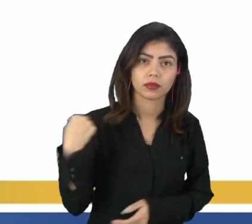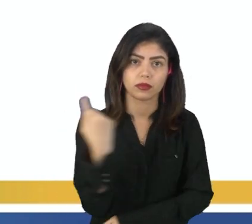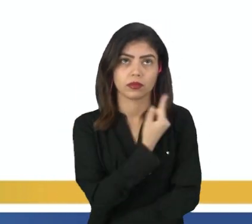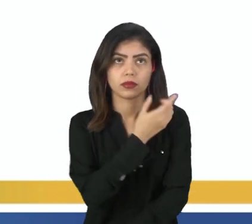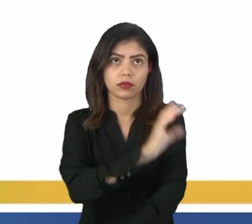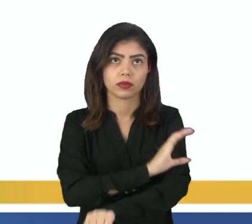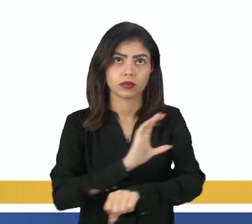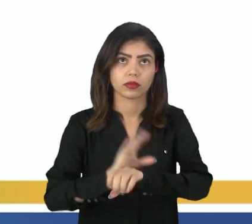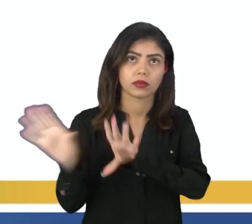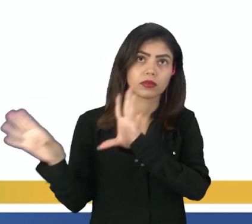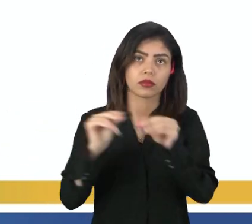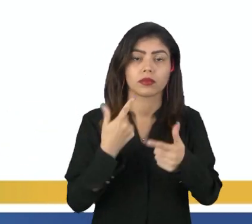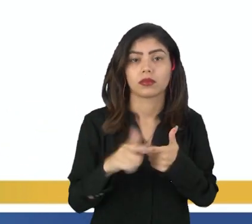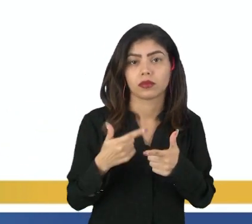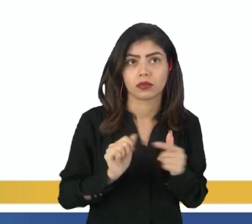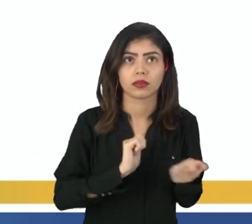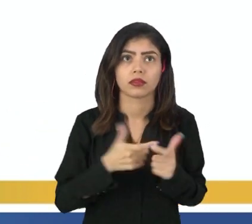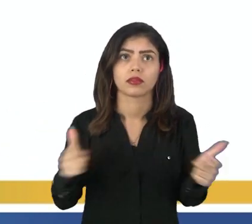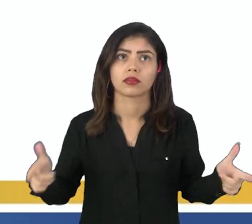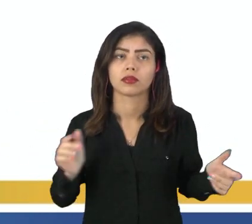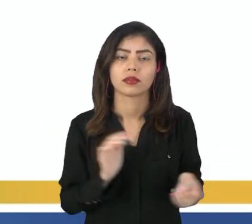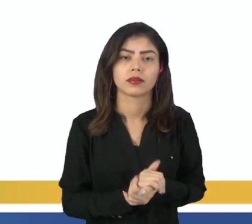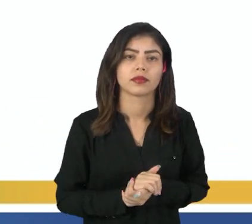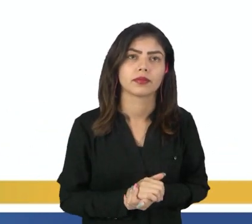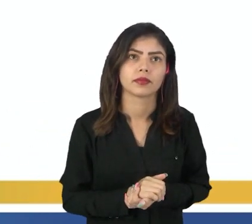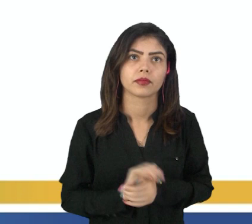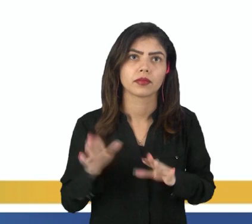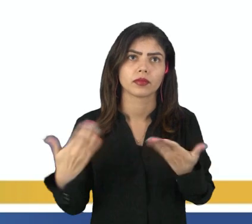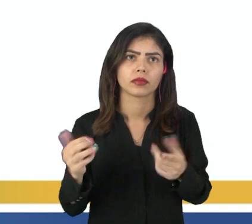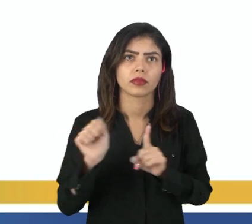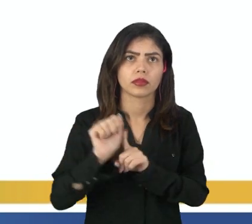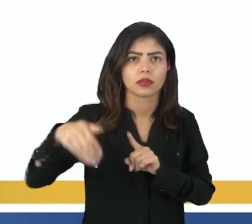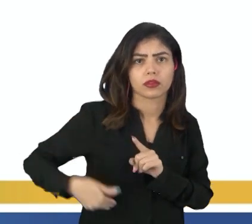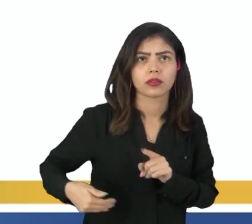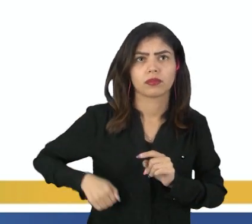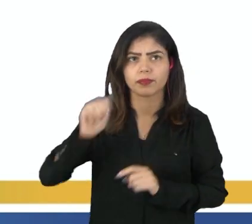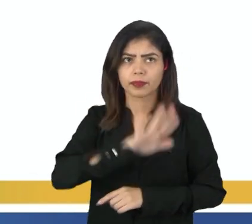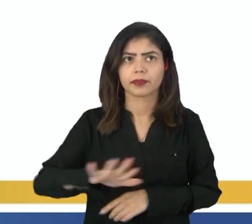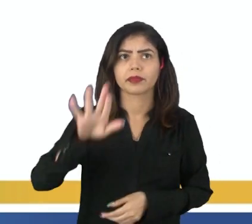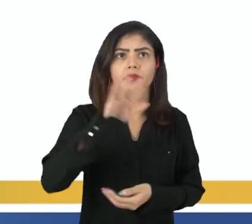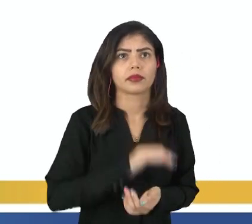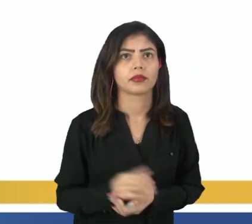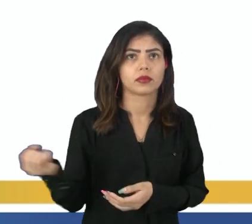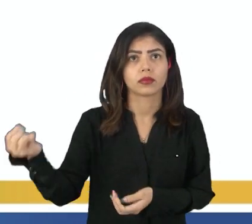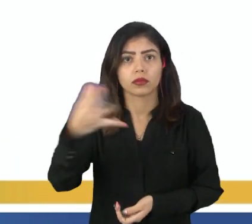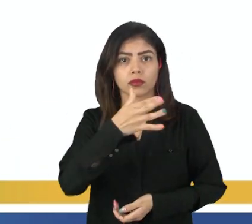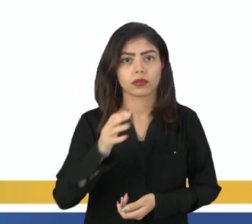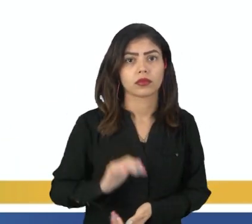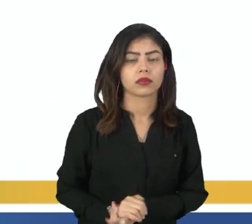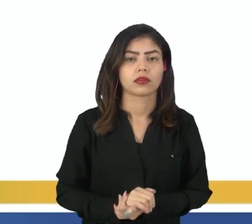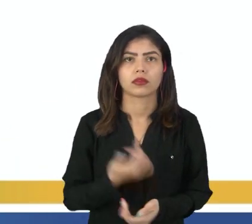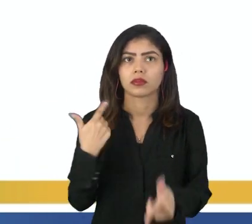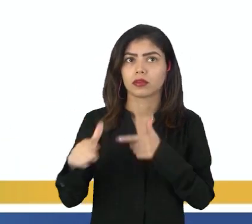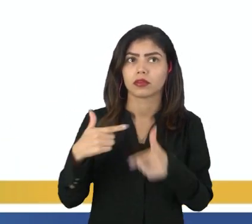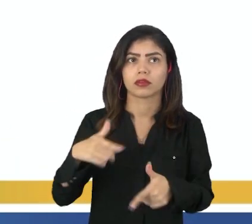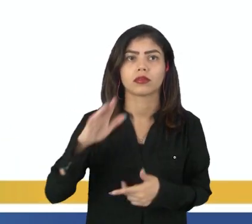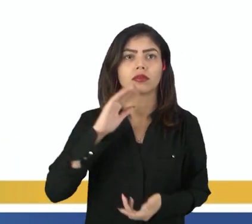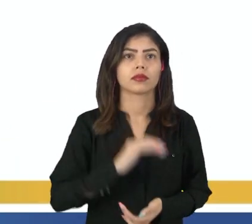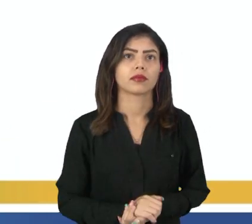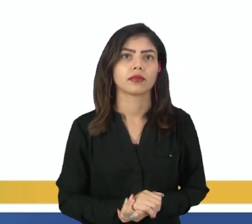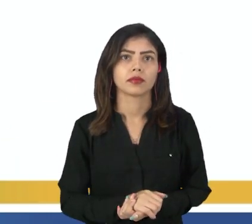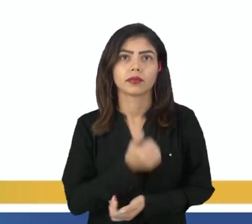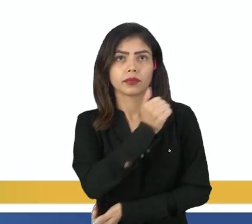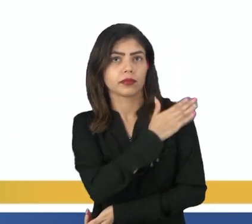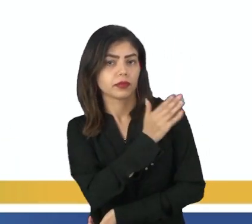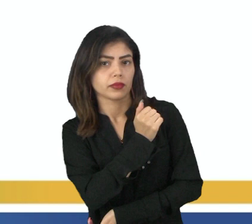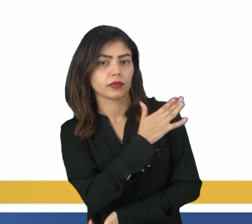enriquece nossa cultura, traz consigo um grande problema. Qual seria? Letra A, fome generalizada. Letra B, novas oportunidades